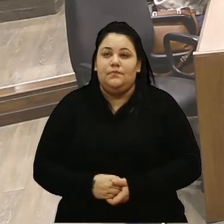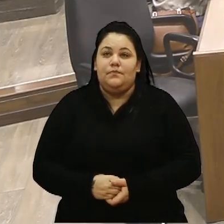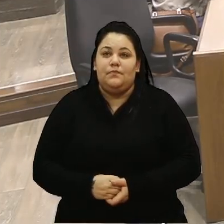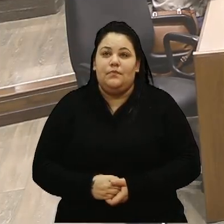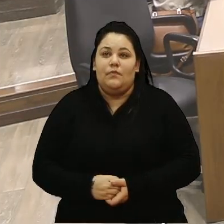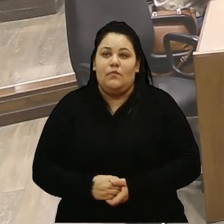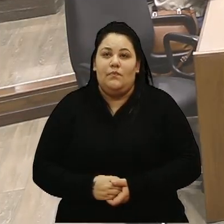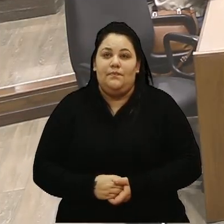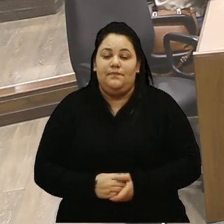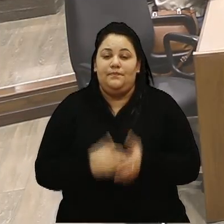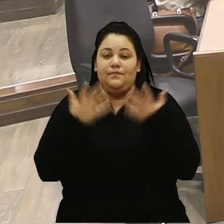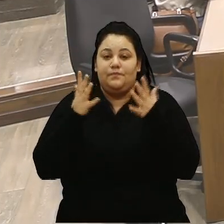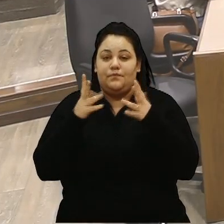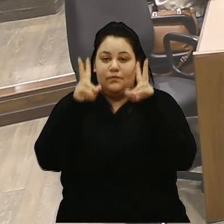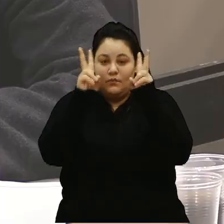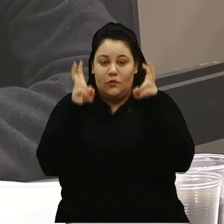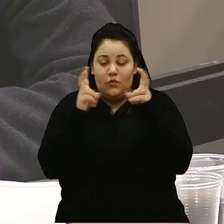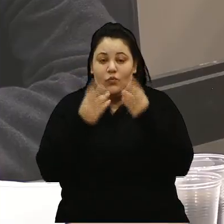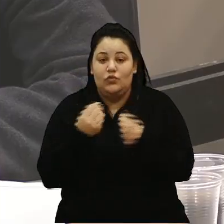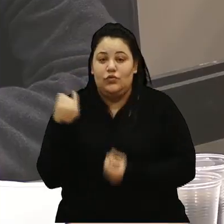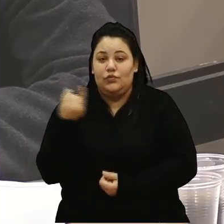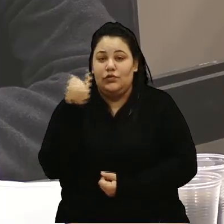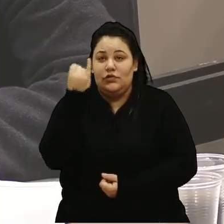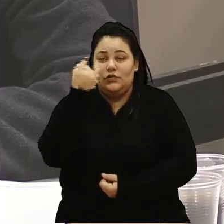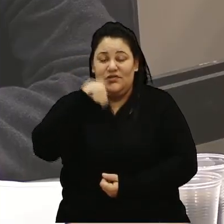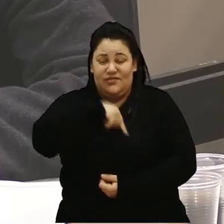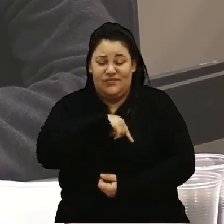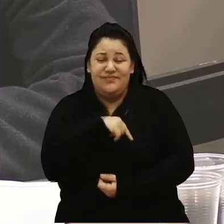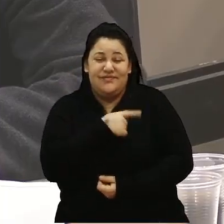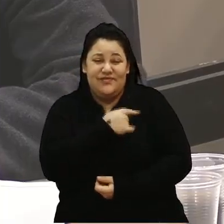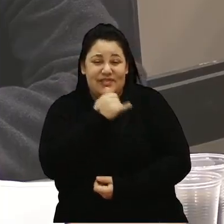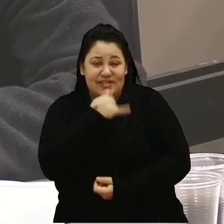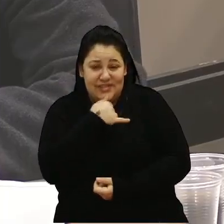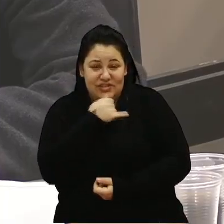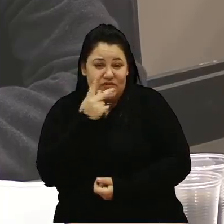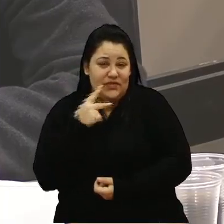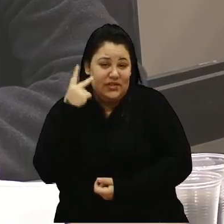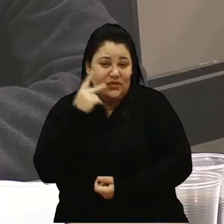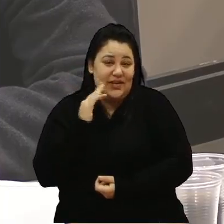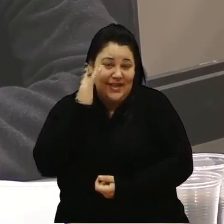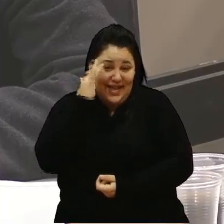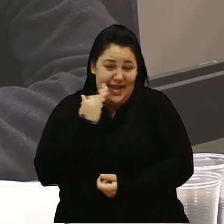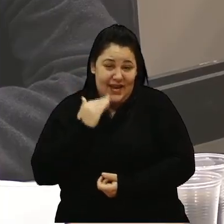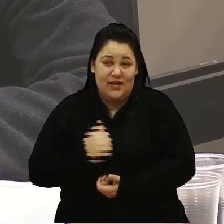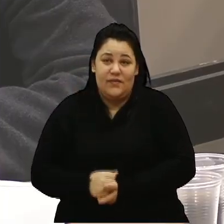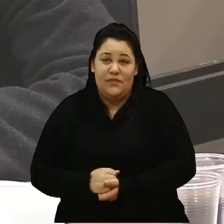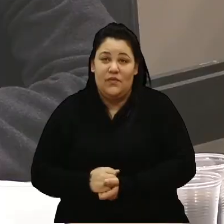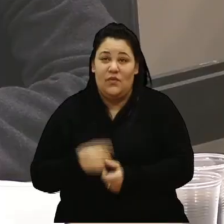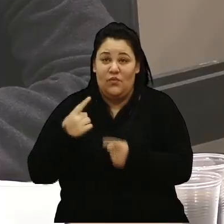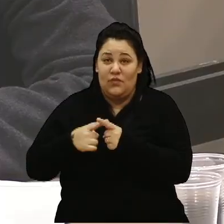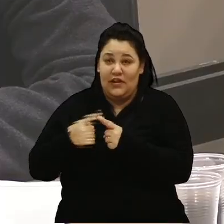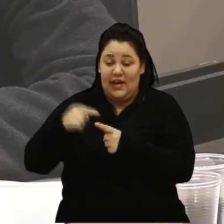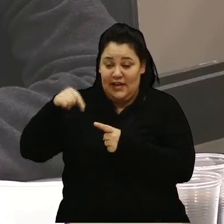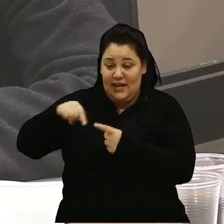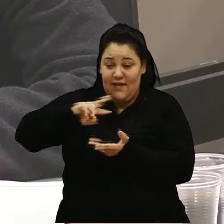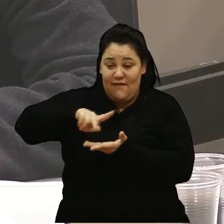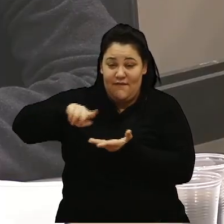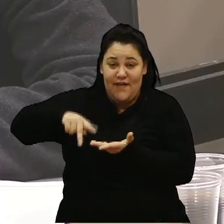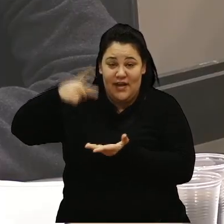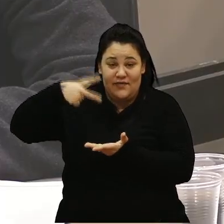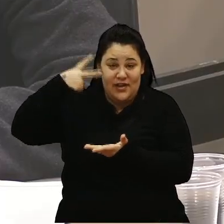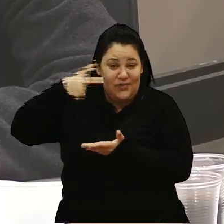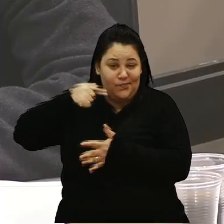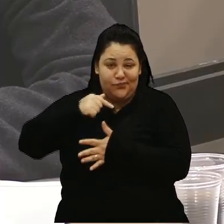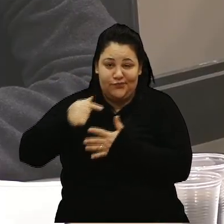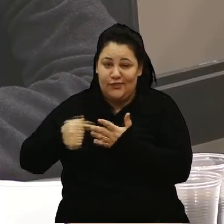Parabéns pela pauta, uma pauta de extrema importância, e a gente fica triste, vereadora Dai, porque aqui vários vereadores de todos os espectros políticos,